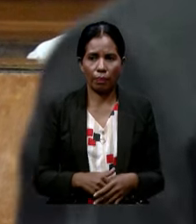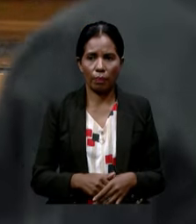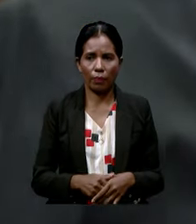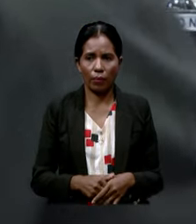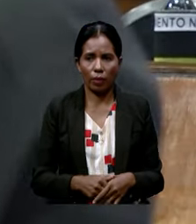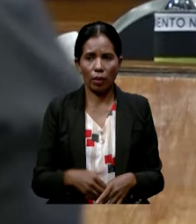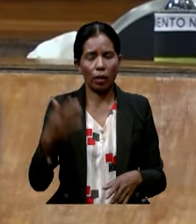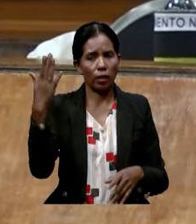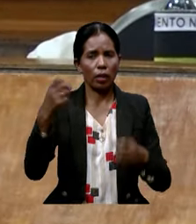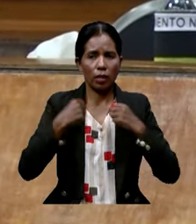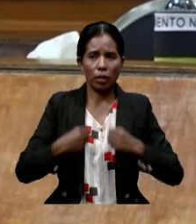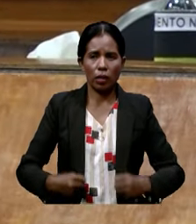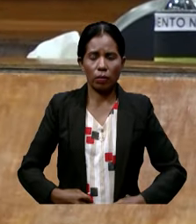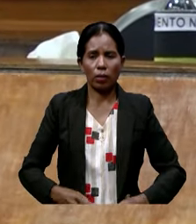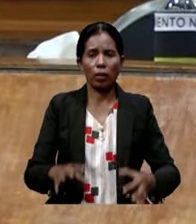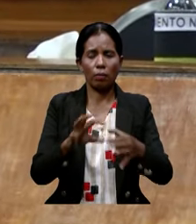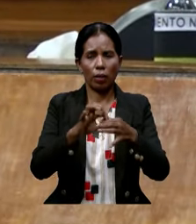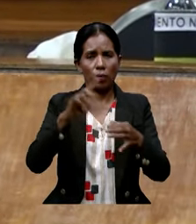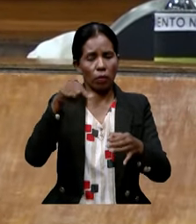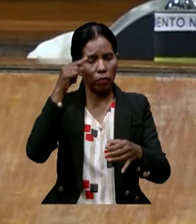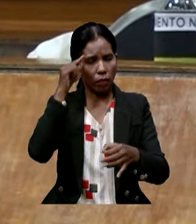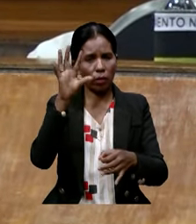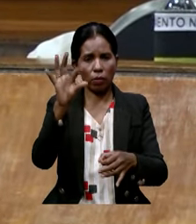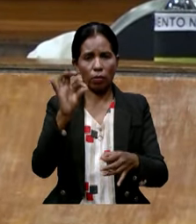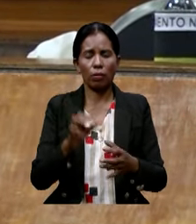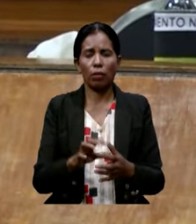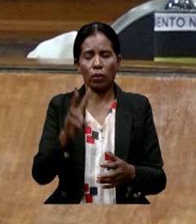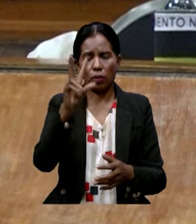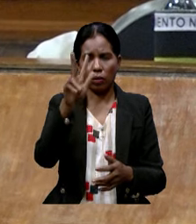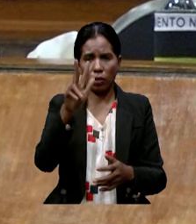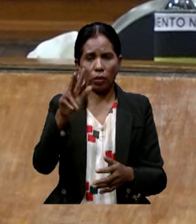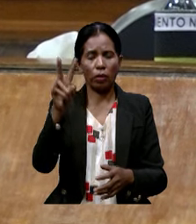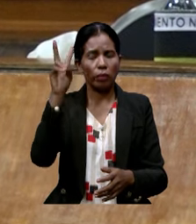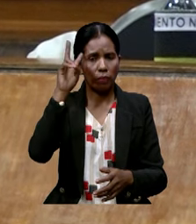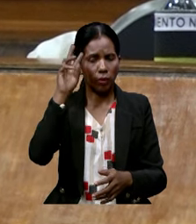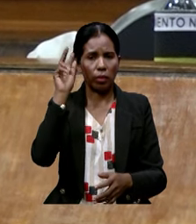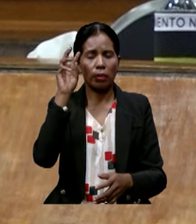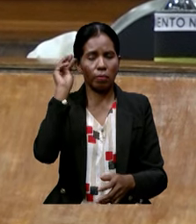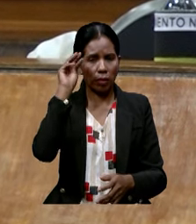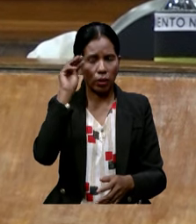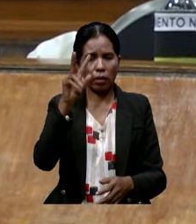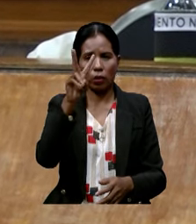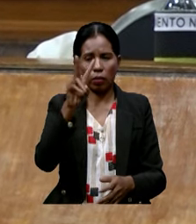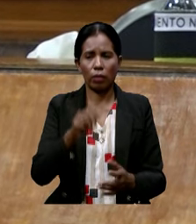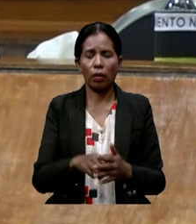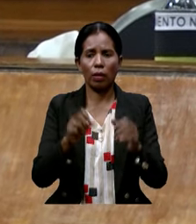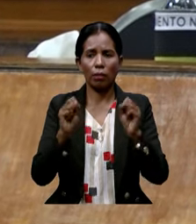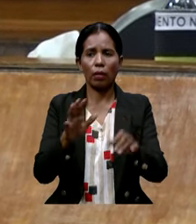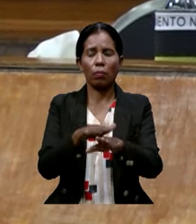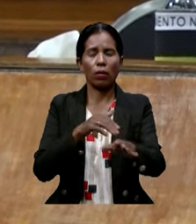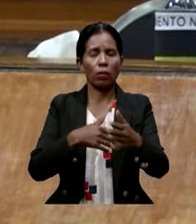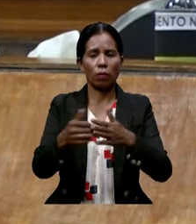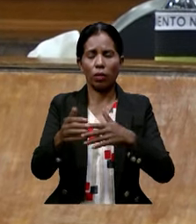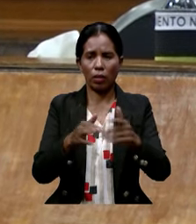iha saudi iha membro governo nain tolo ministra ho visi nain rua bel bolo qualquer